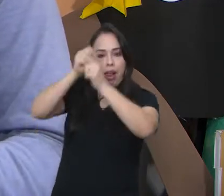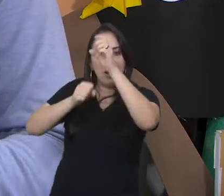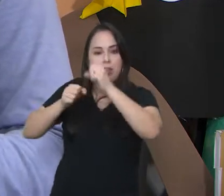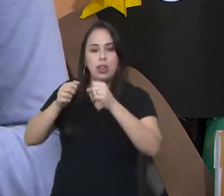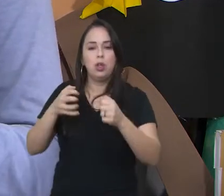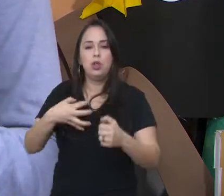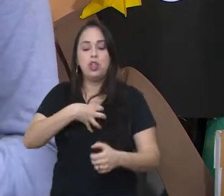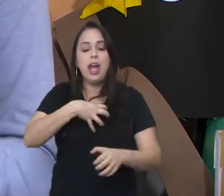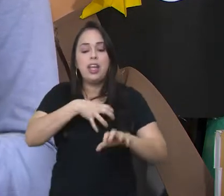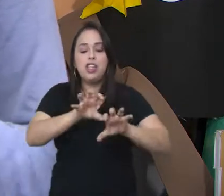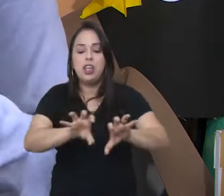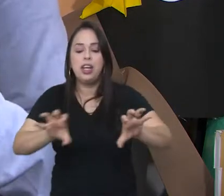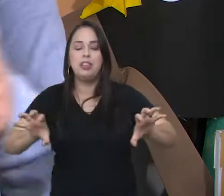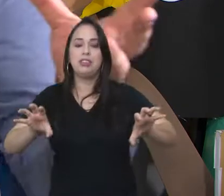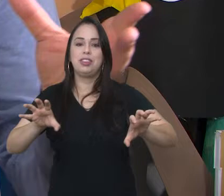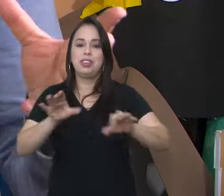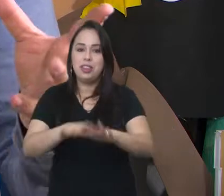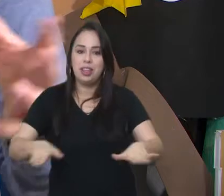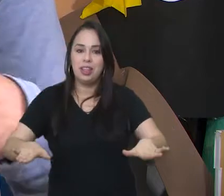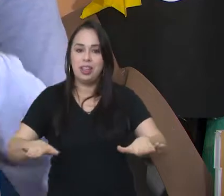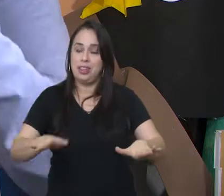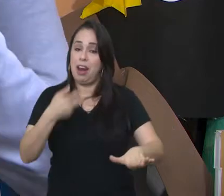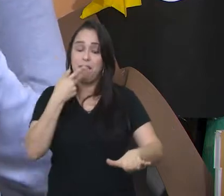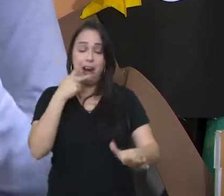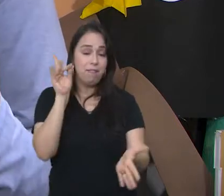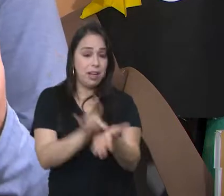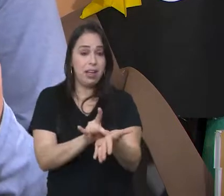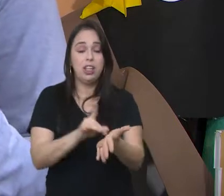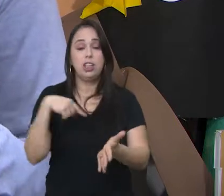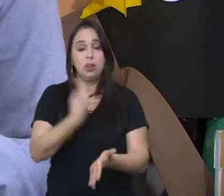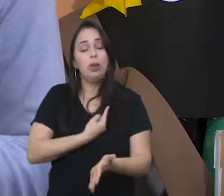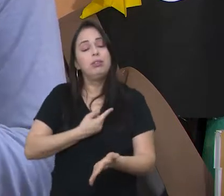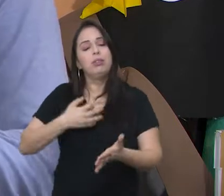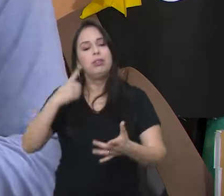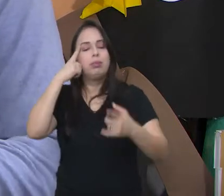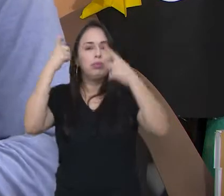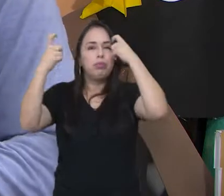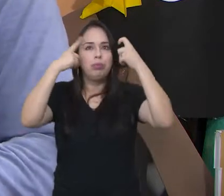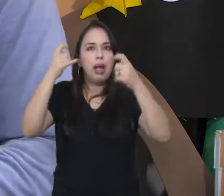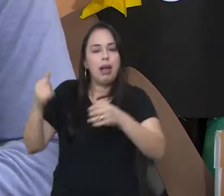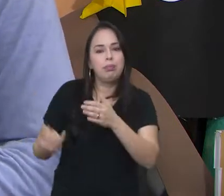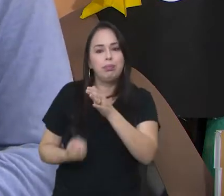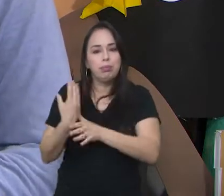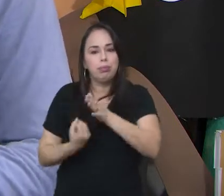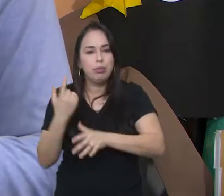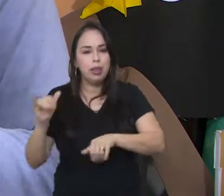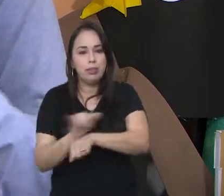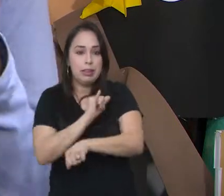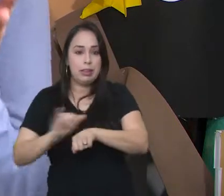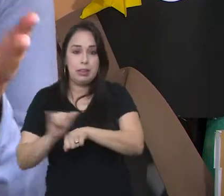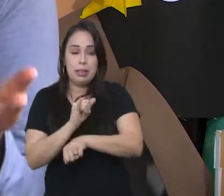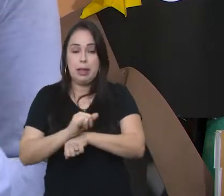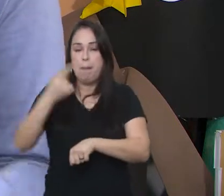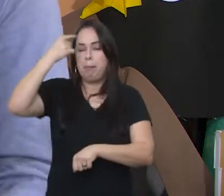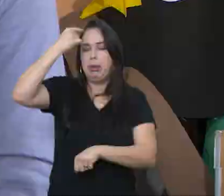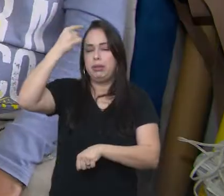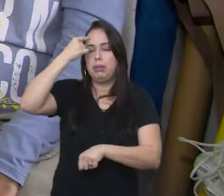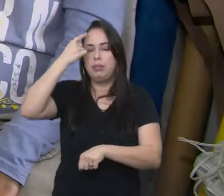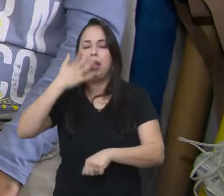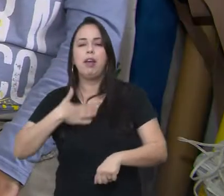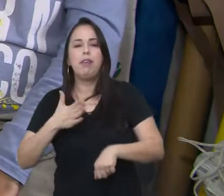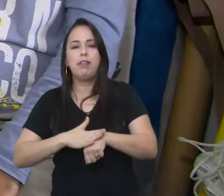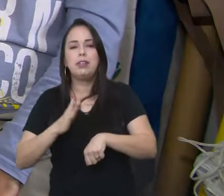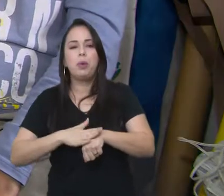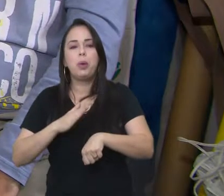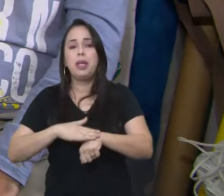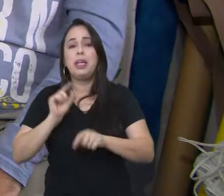criança. Porque a criança é muito sincera e elas vão ter. E aí a gente tem que criar isso na hora. A gente tem que pensar e ver o que eu posso fazer.